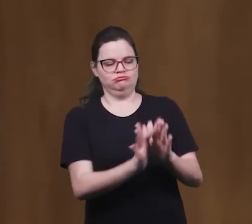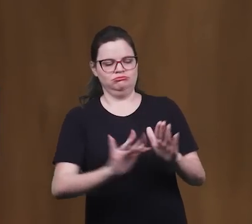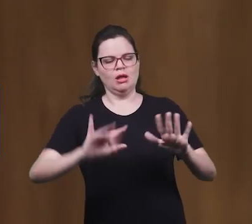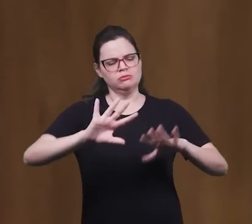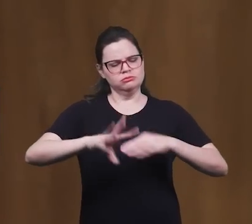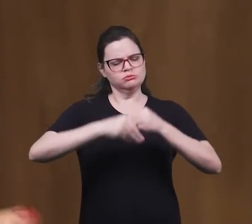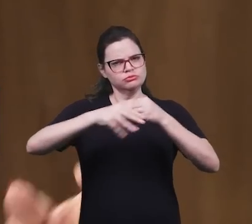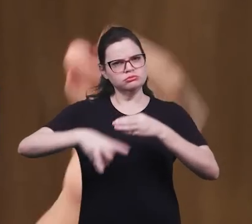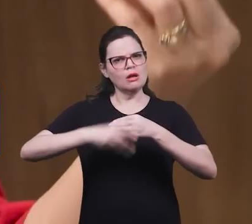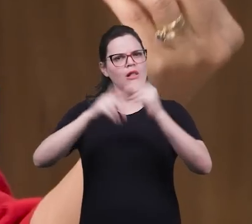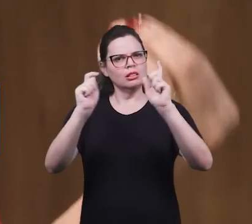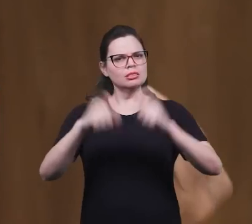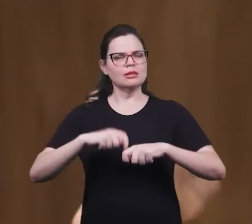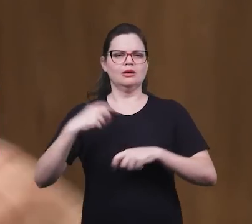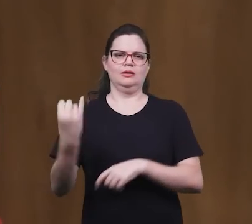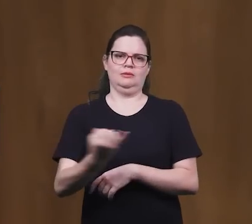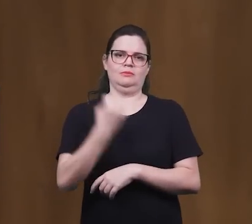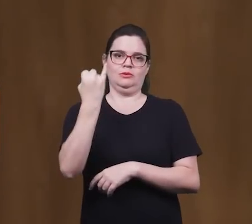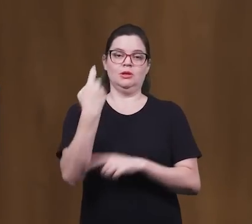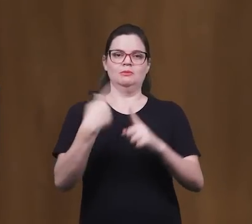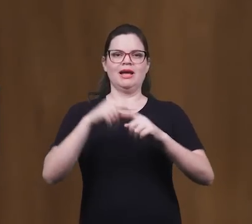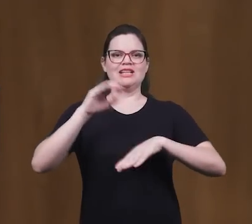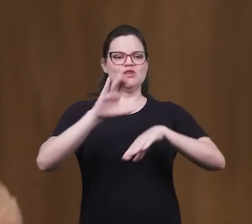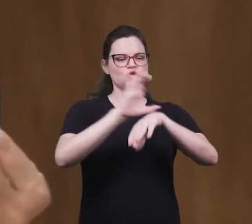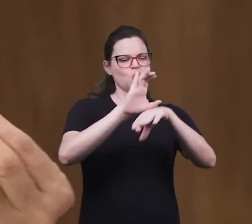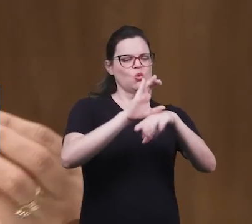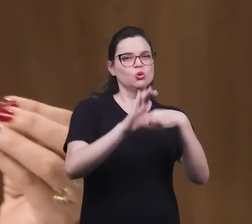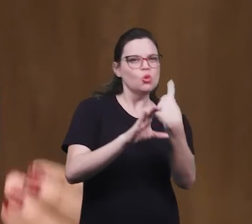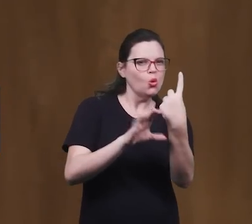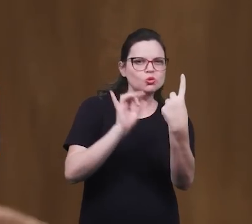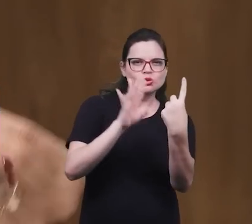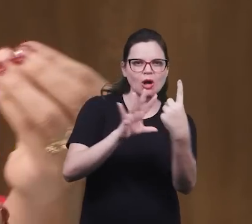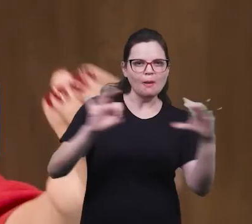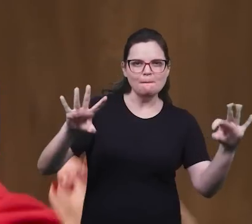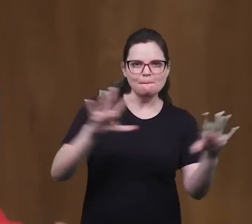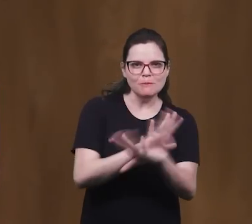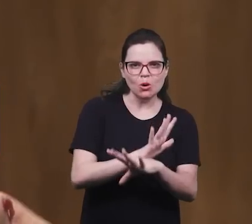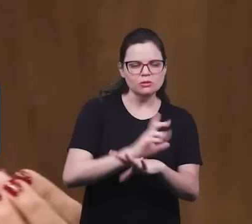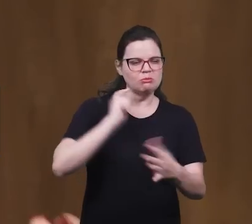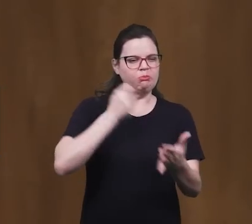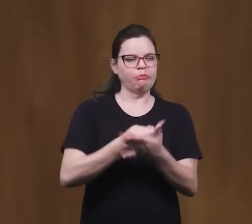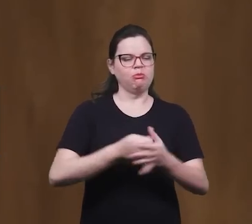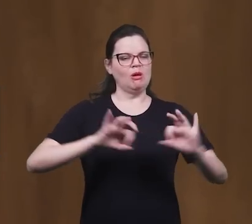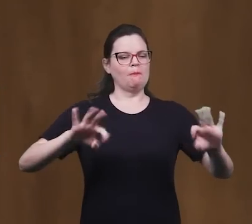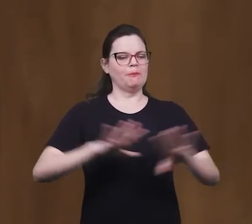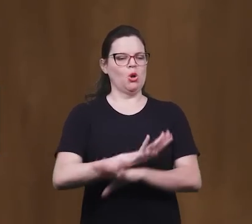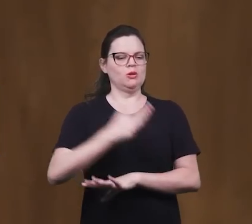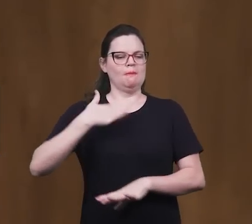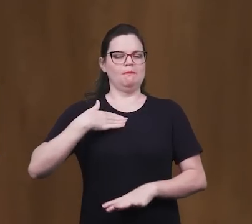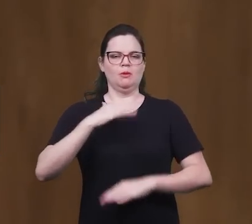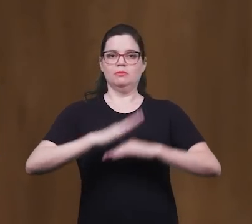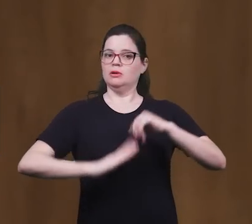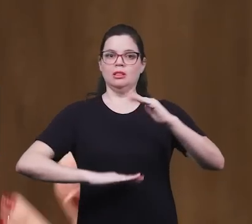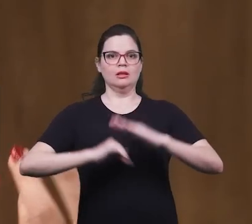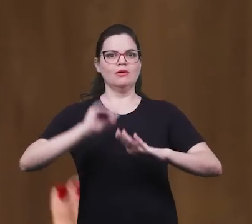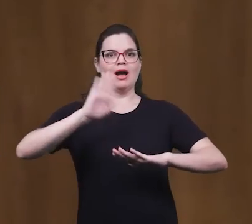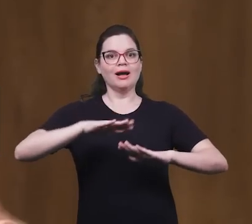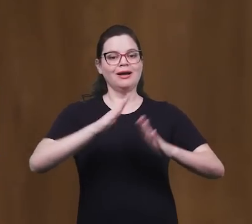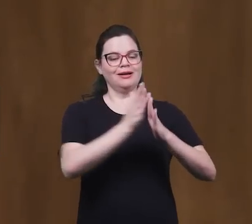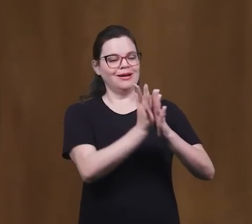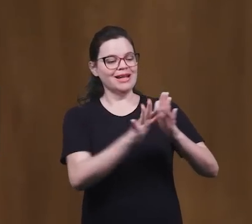isso é muito importante. Às vezes o curso não define aquilo que você vai fazer, mas o modo como você caminha profissionalmente é que te